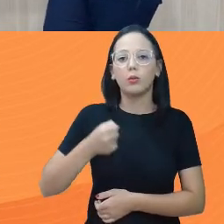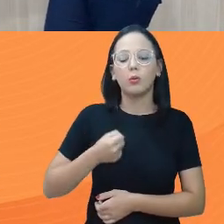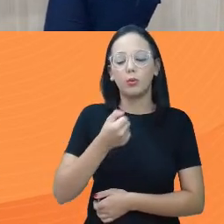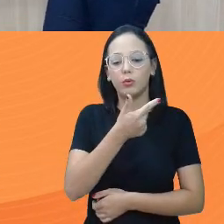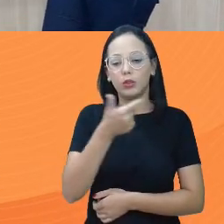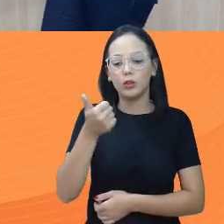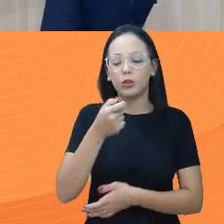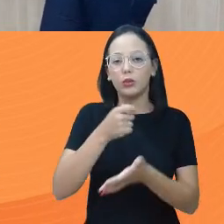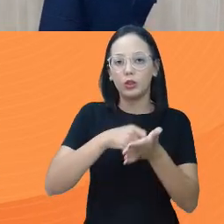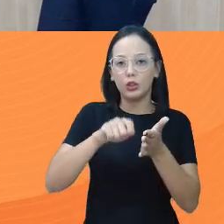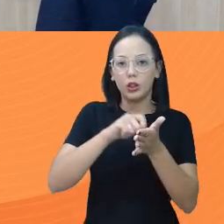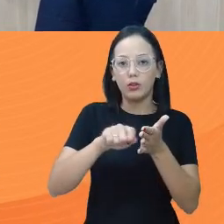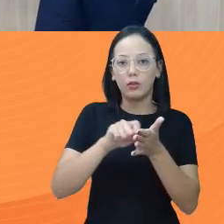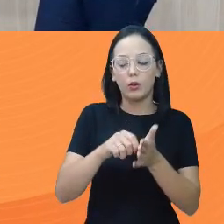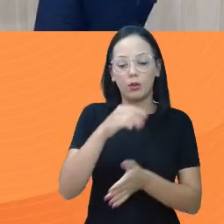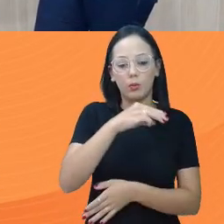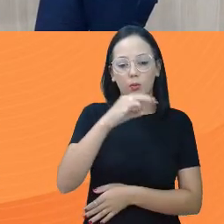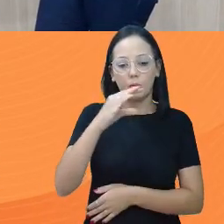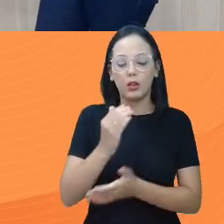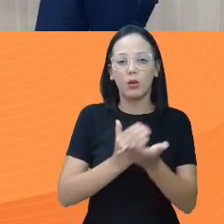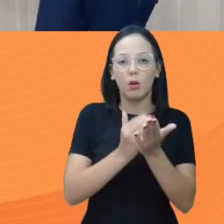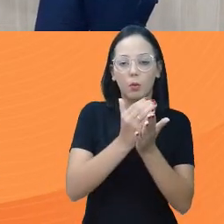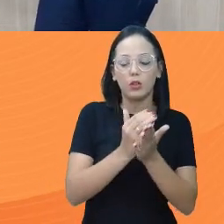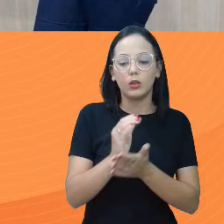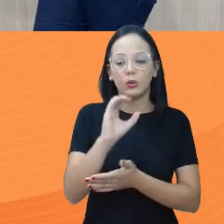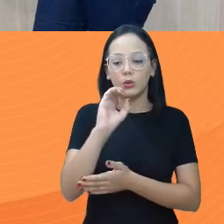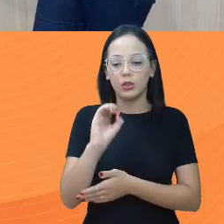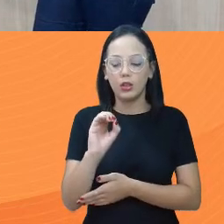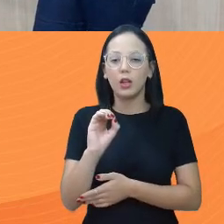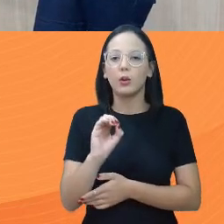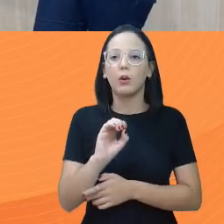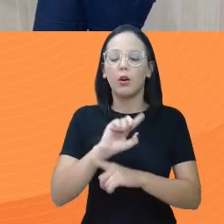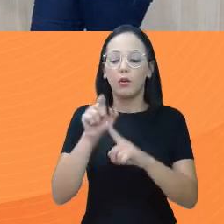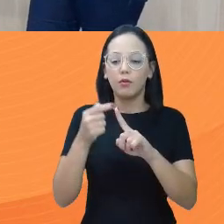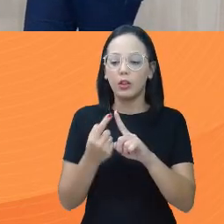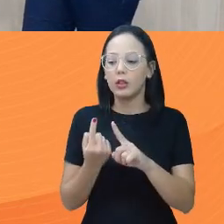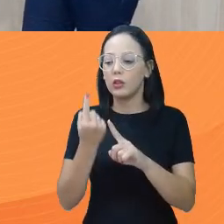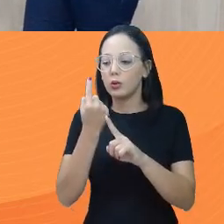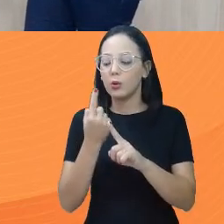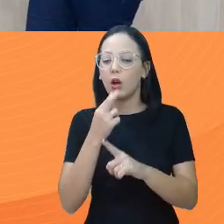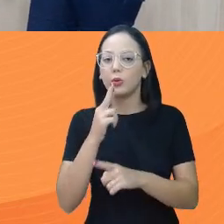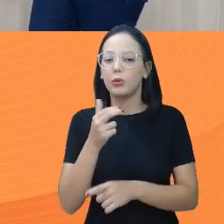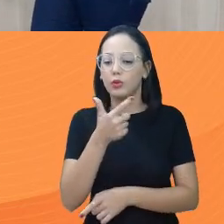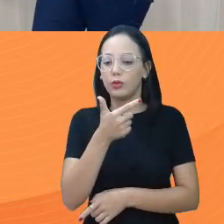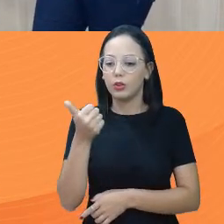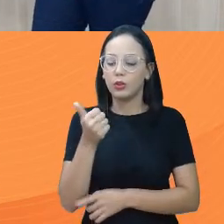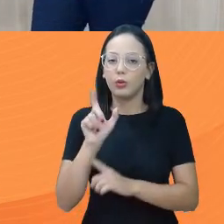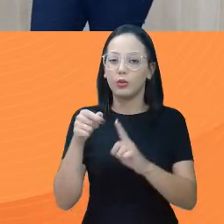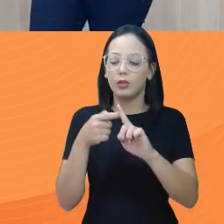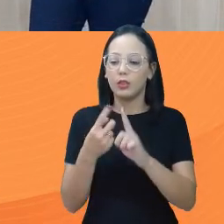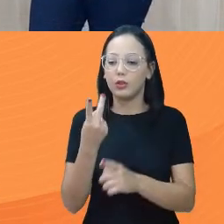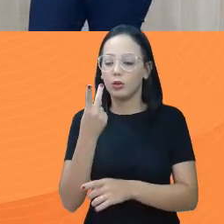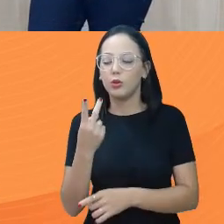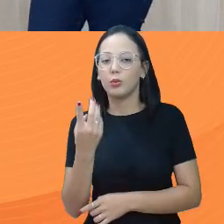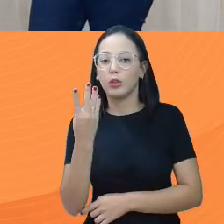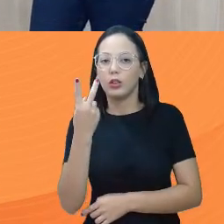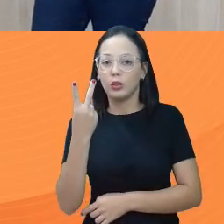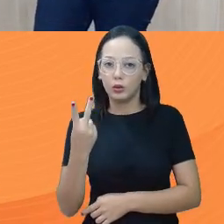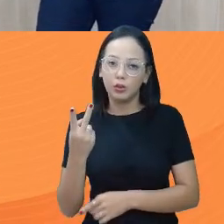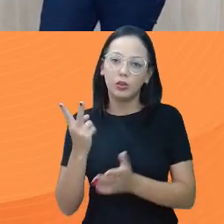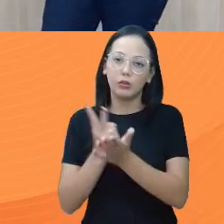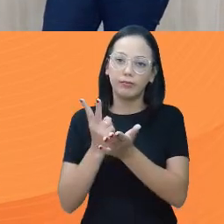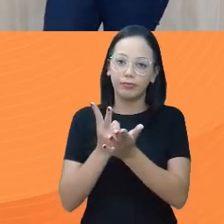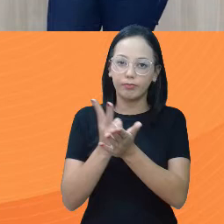gente escreveu os múltiplos, ó, começando no 0, e a partir dele vezes 1, que dá 21, vezes 2, que dá 42, e